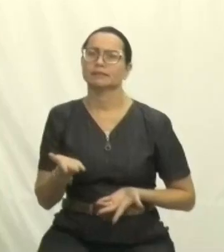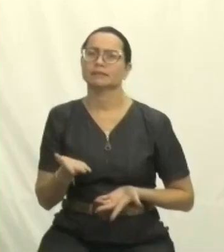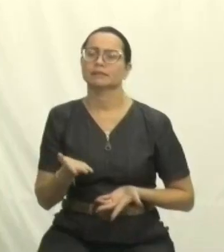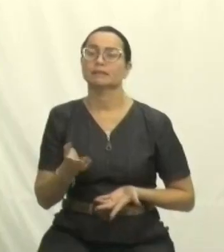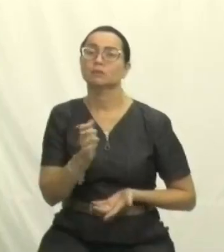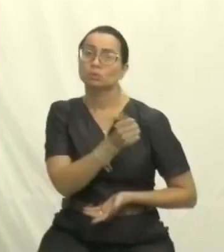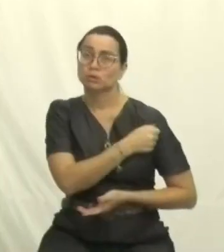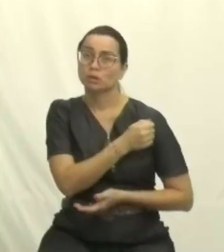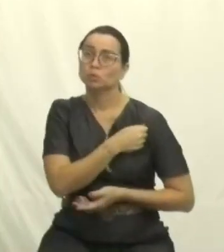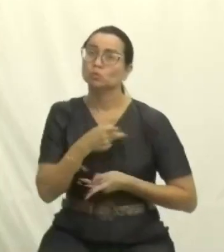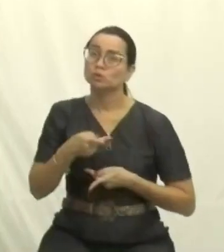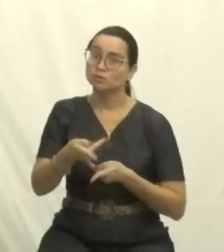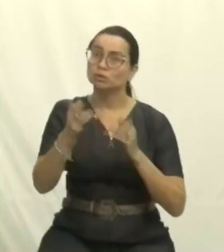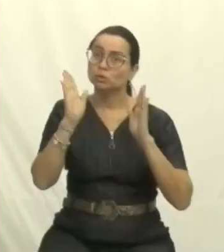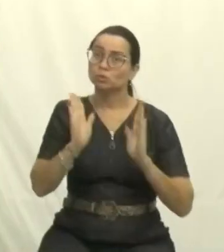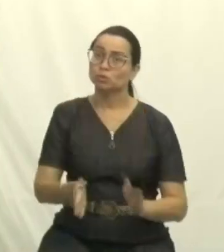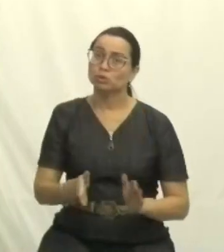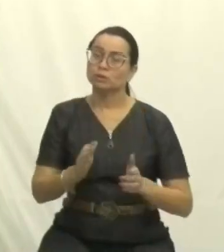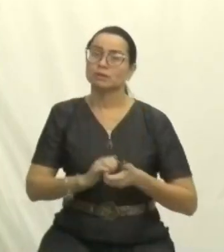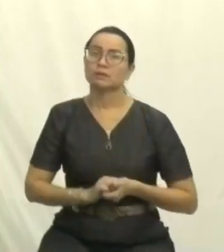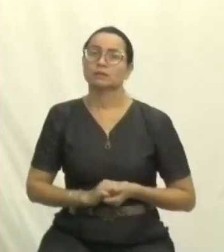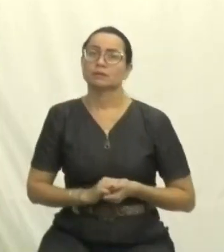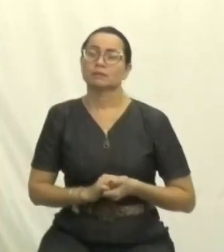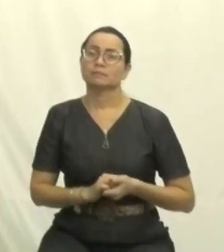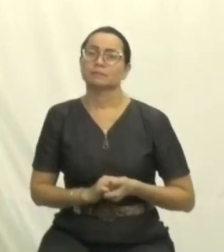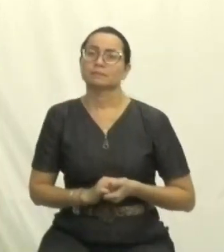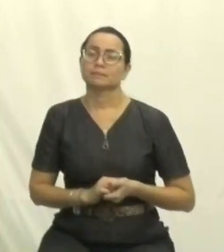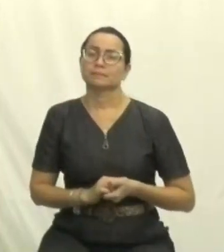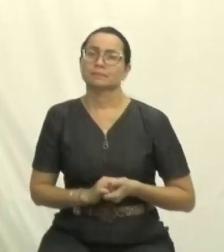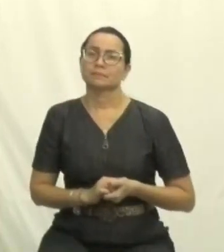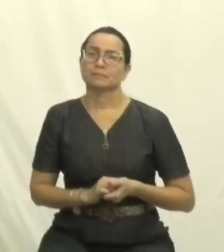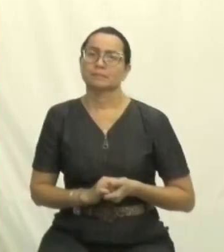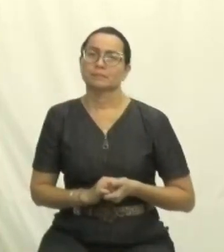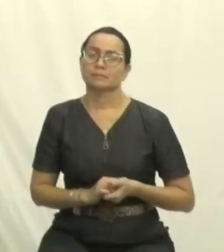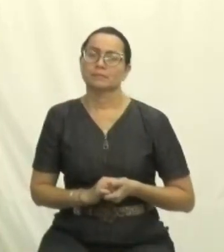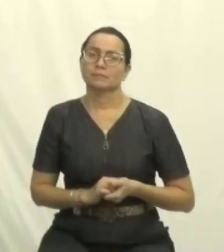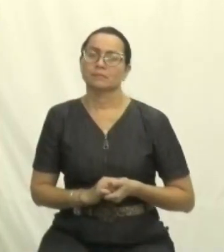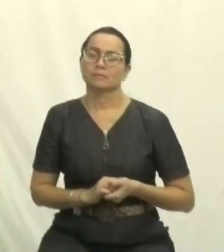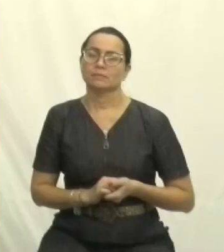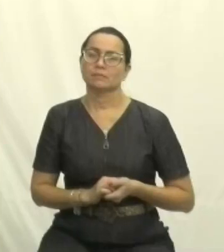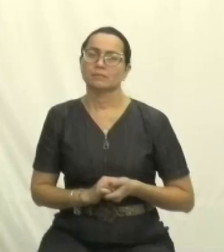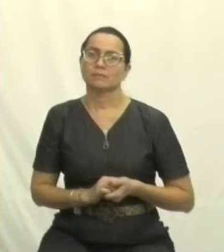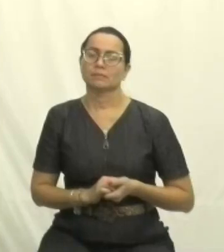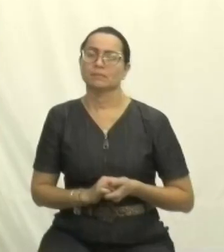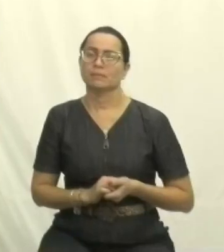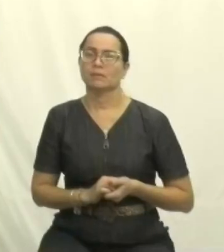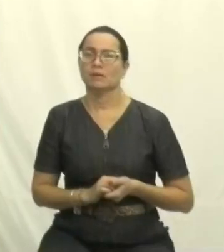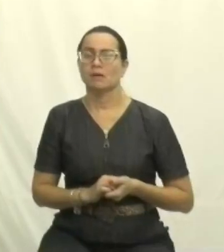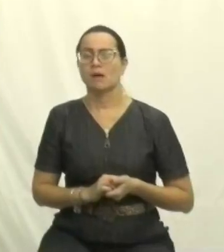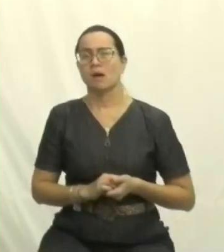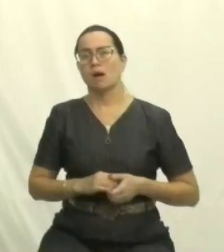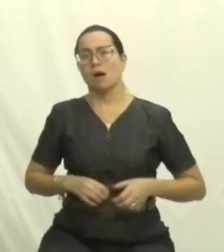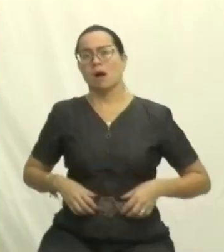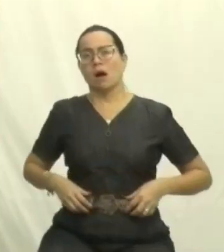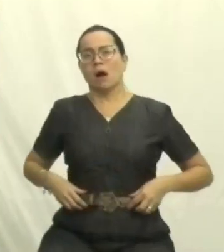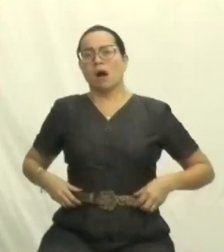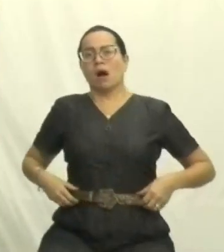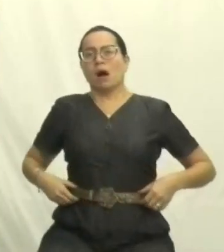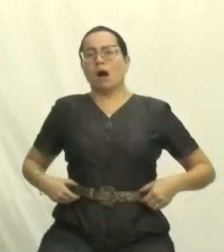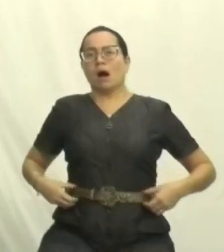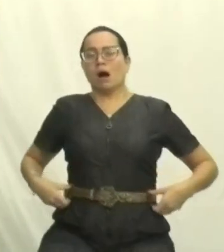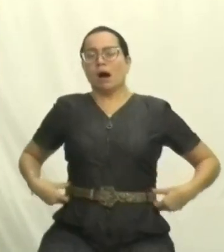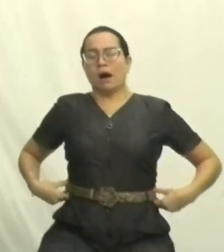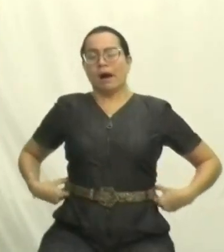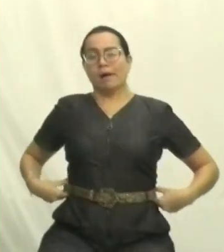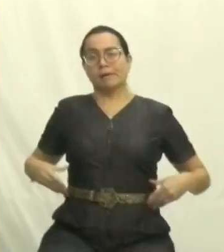visitar a cúpula, né? A gratuidade da visita. No mais,